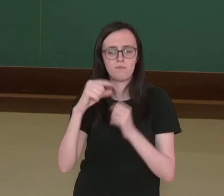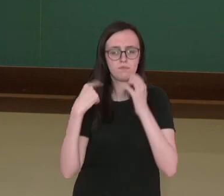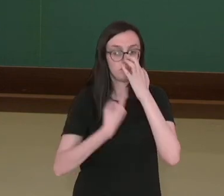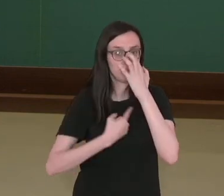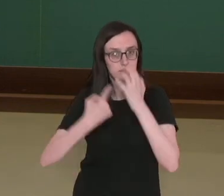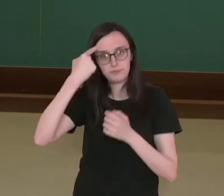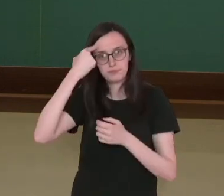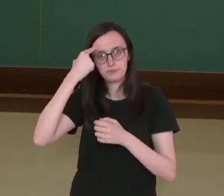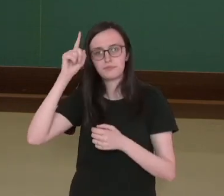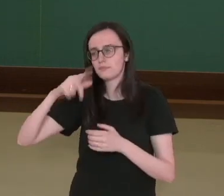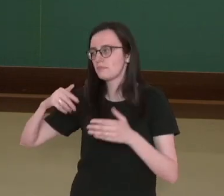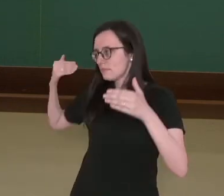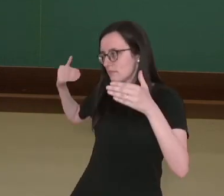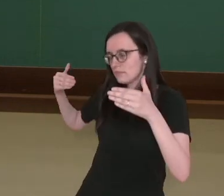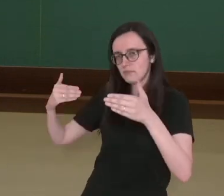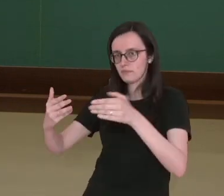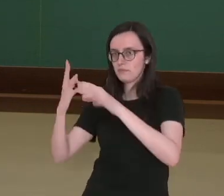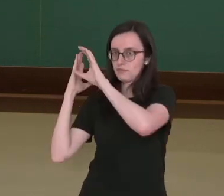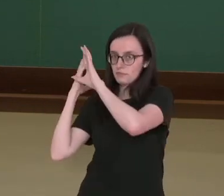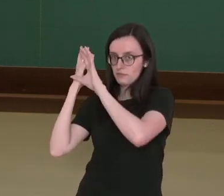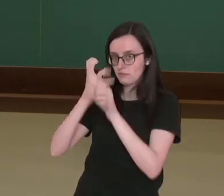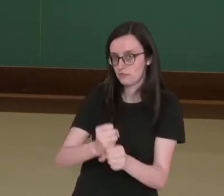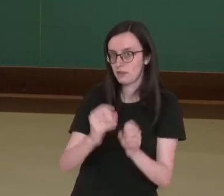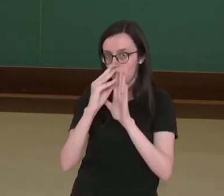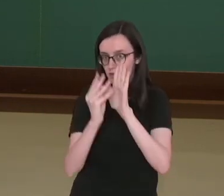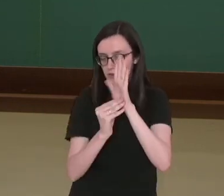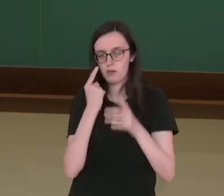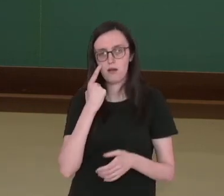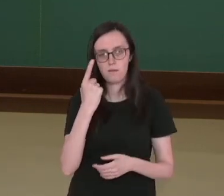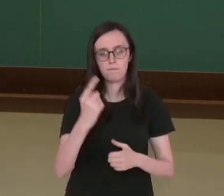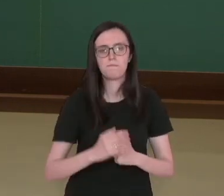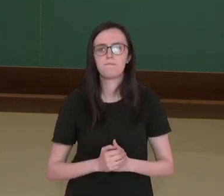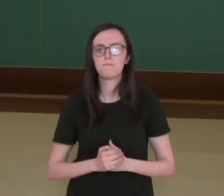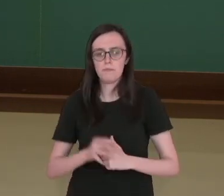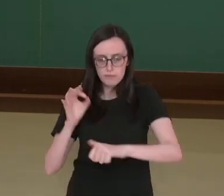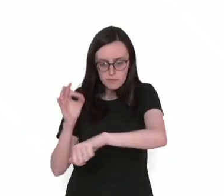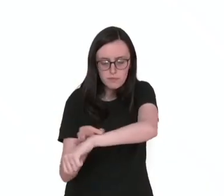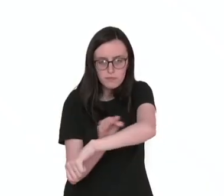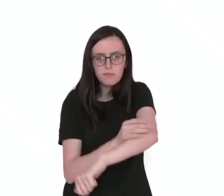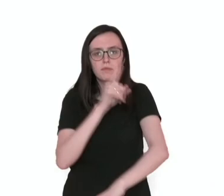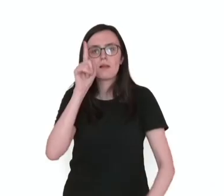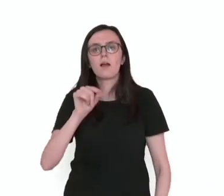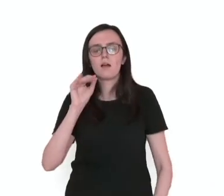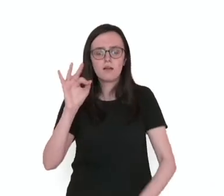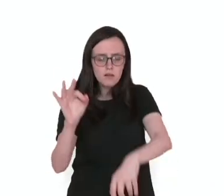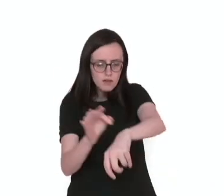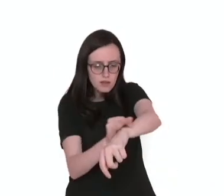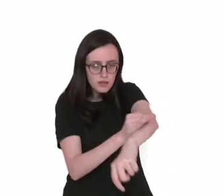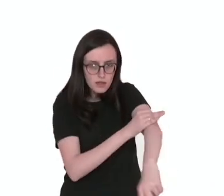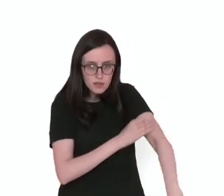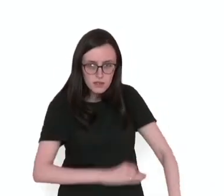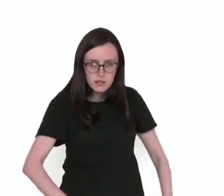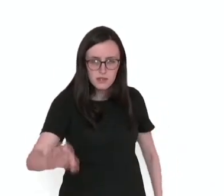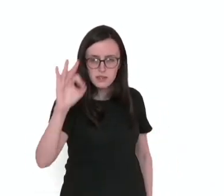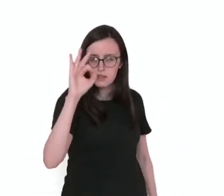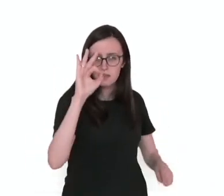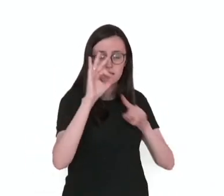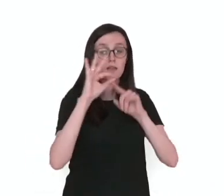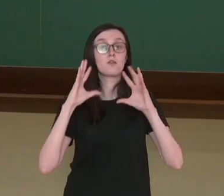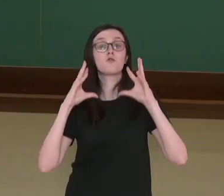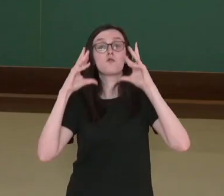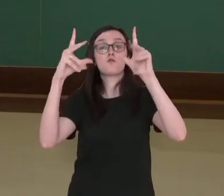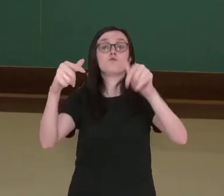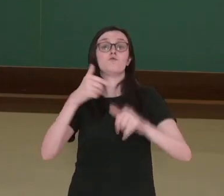comigo fazer uma recapitulação do conteúdo. Olha, célula é a unidade estrutural e funcional de todos os